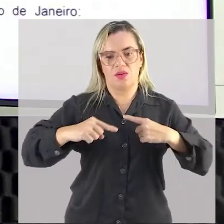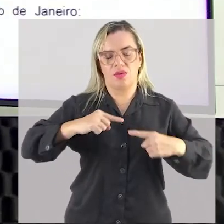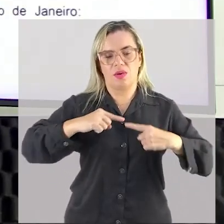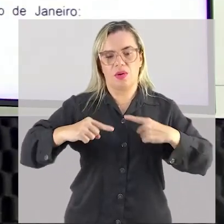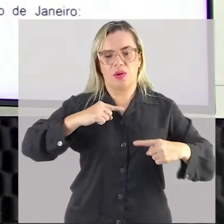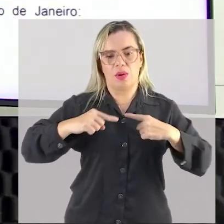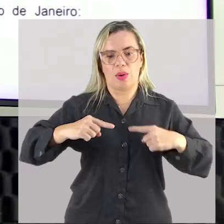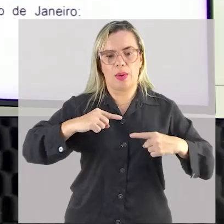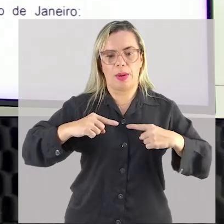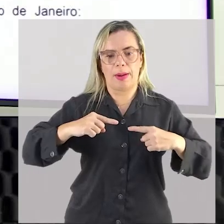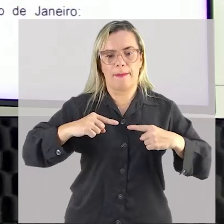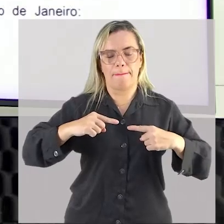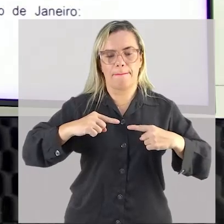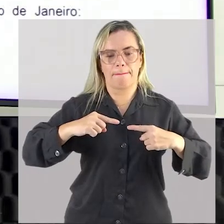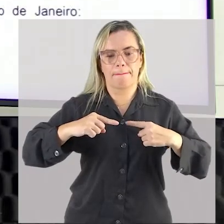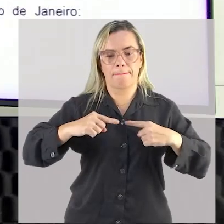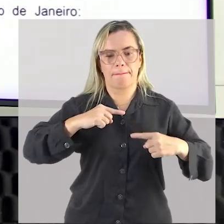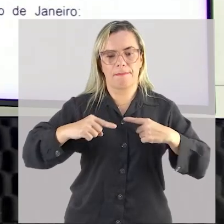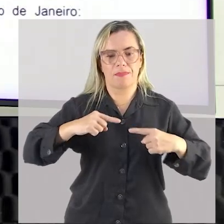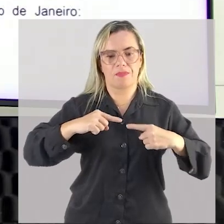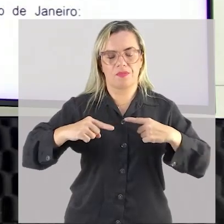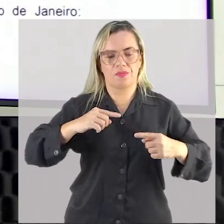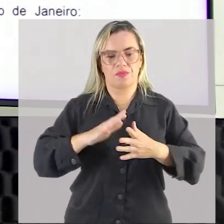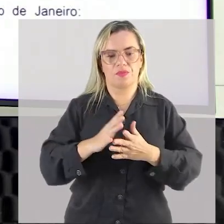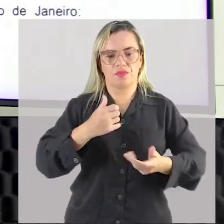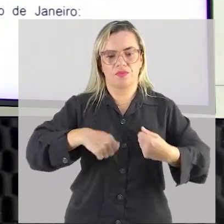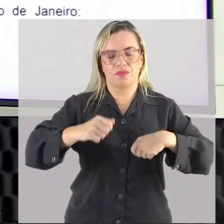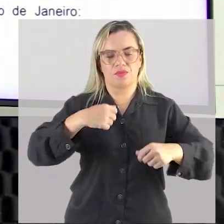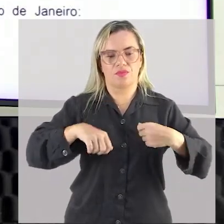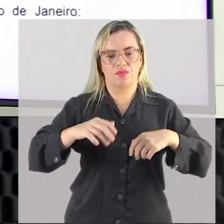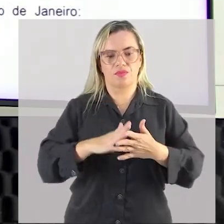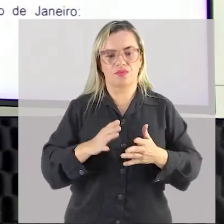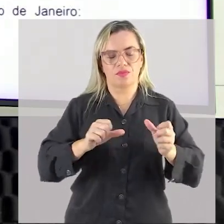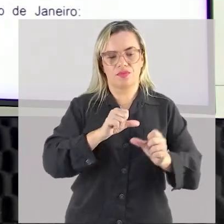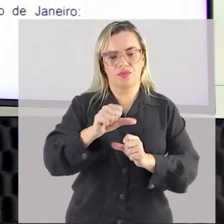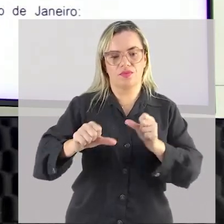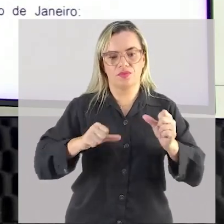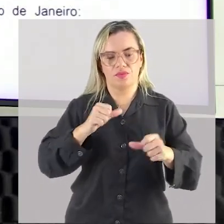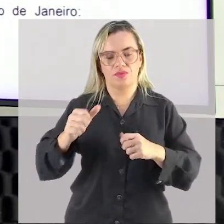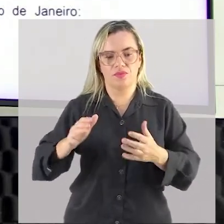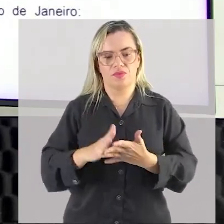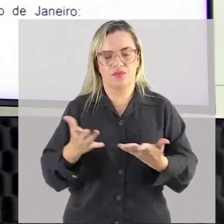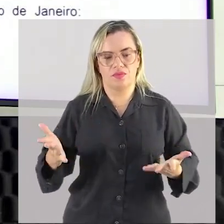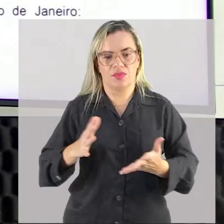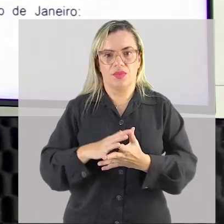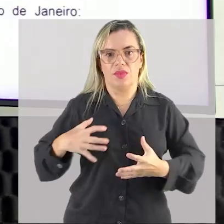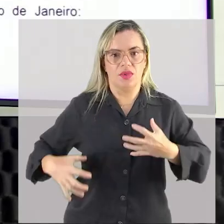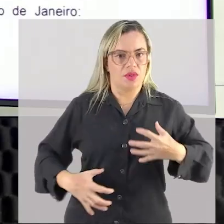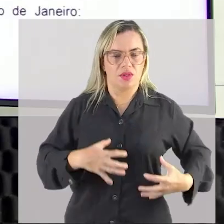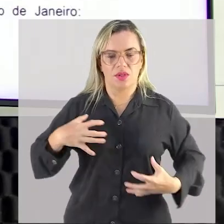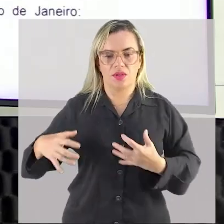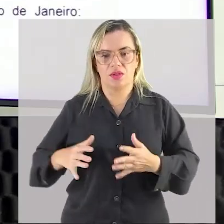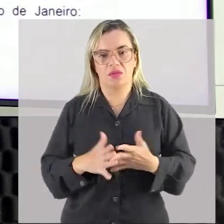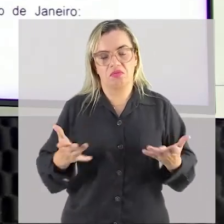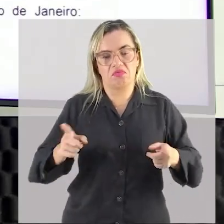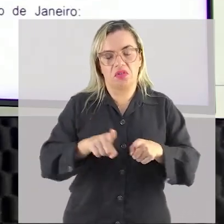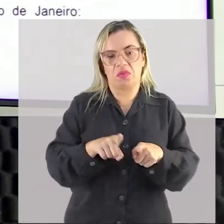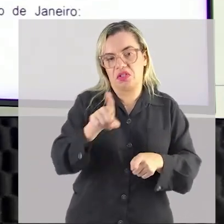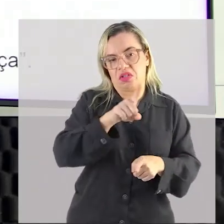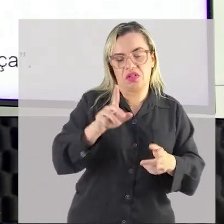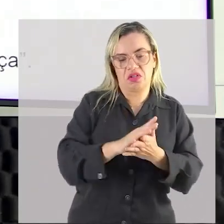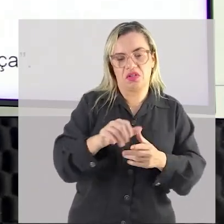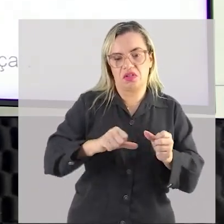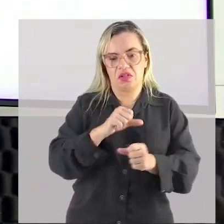eu ver a política econômica se ela muda é desespero se ela não